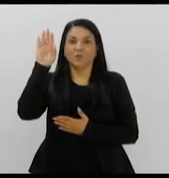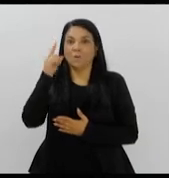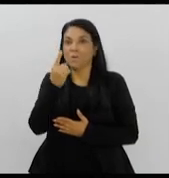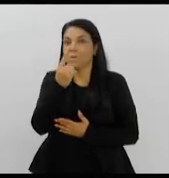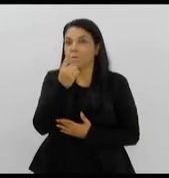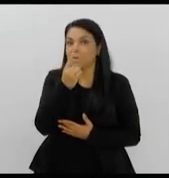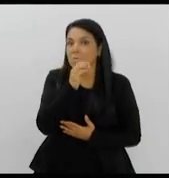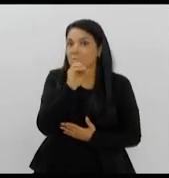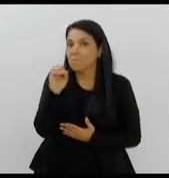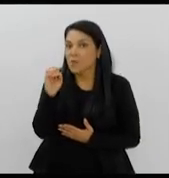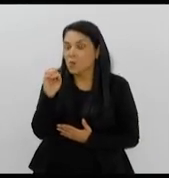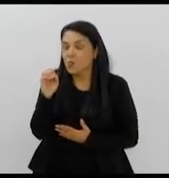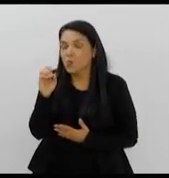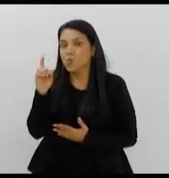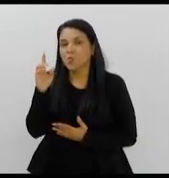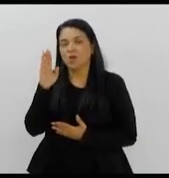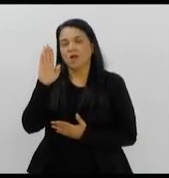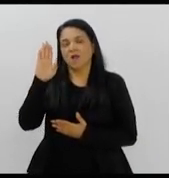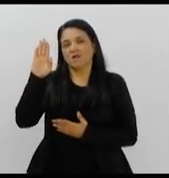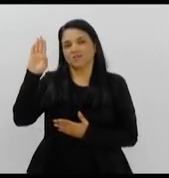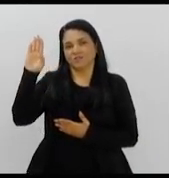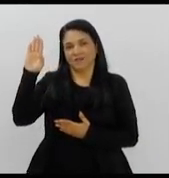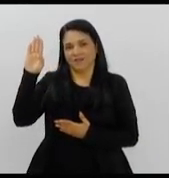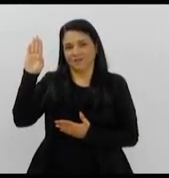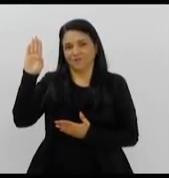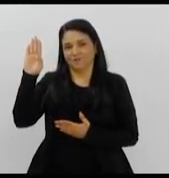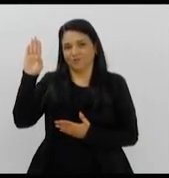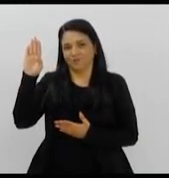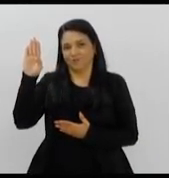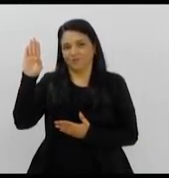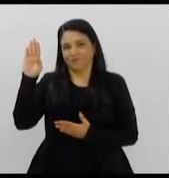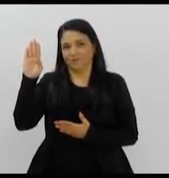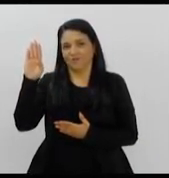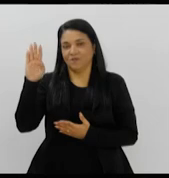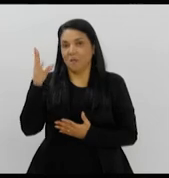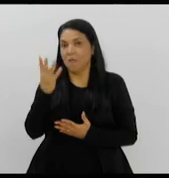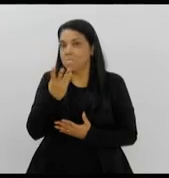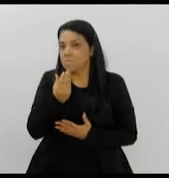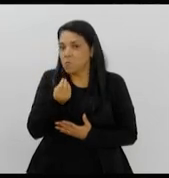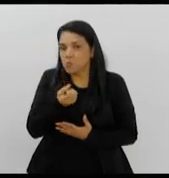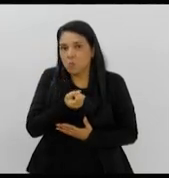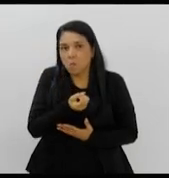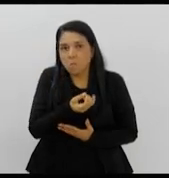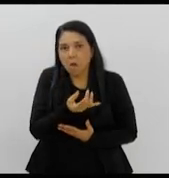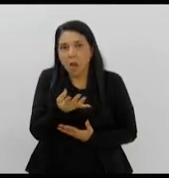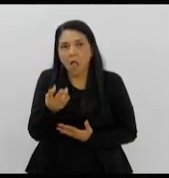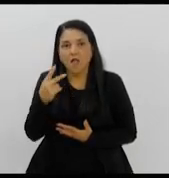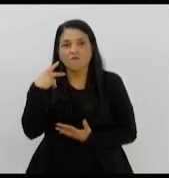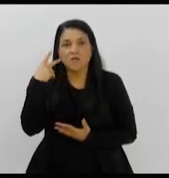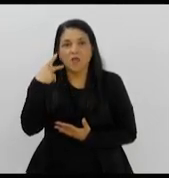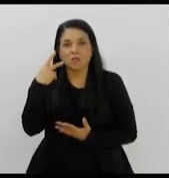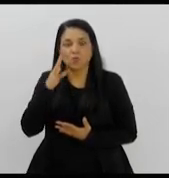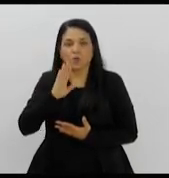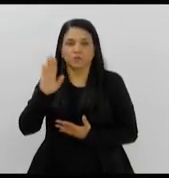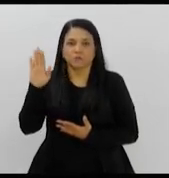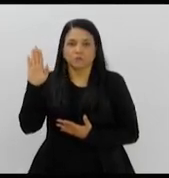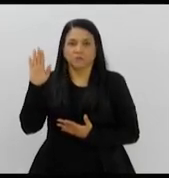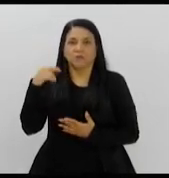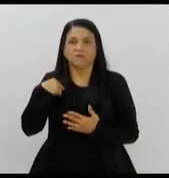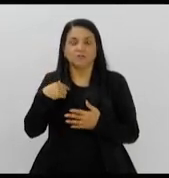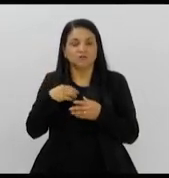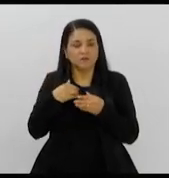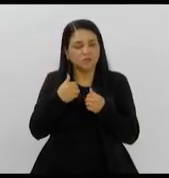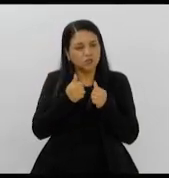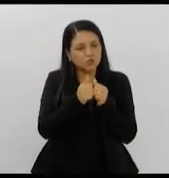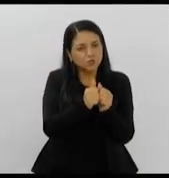É muito candidato. Então, muitas vezes, você chega junto de uma família